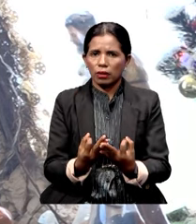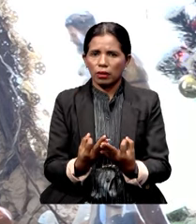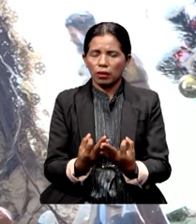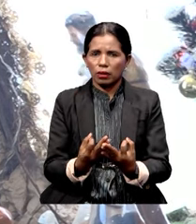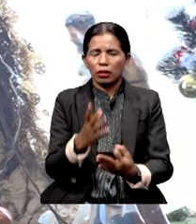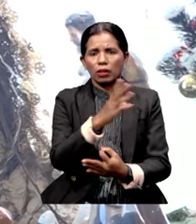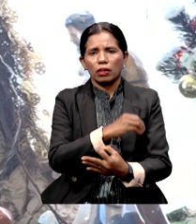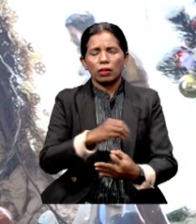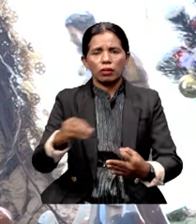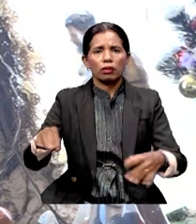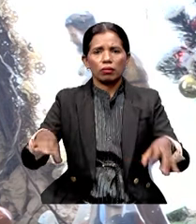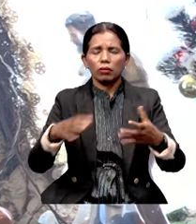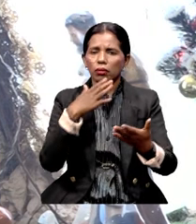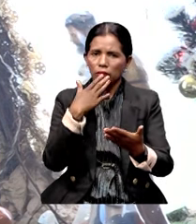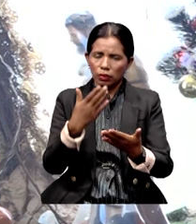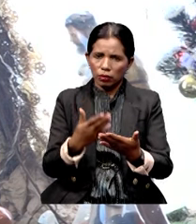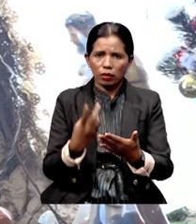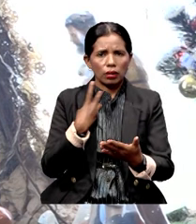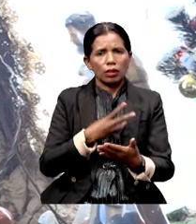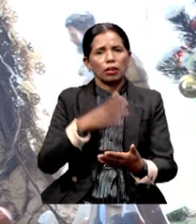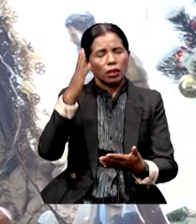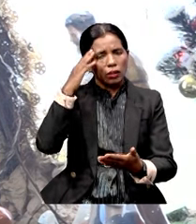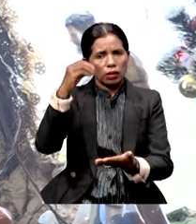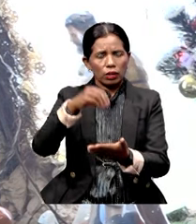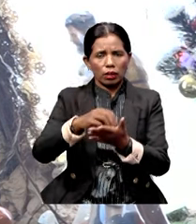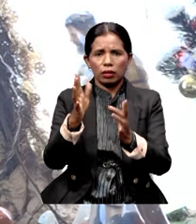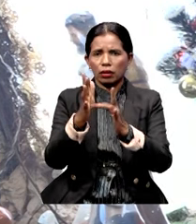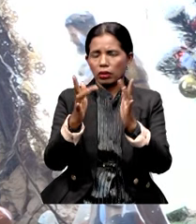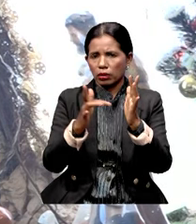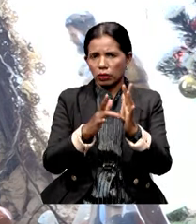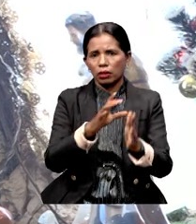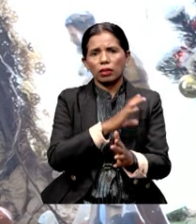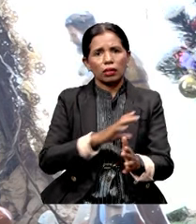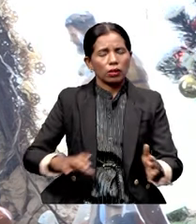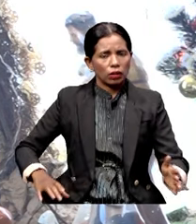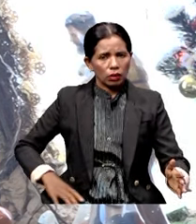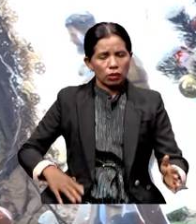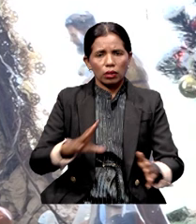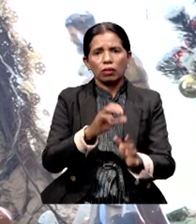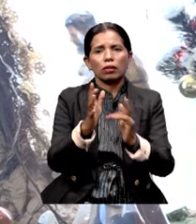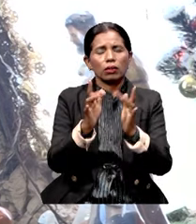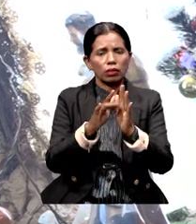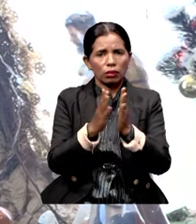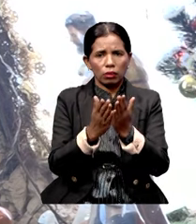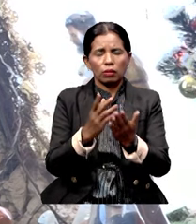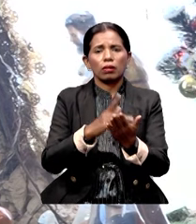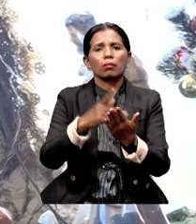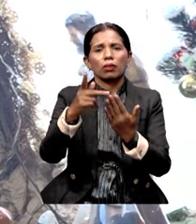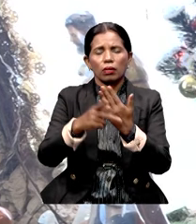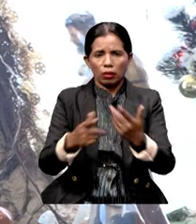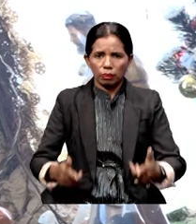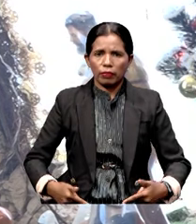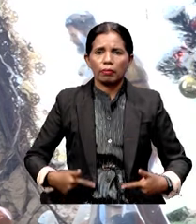no profissional. E ta hatene hatur Jesus Cristo, no nia evangelho, sai e tenia programa moris nian.